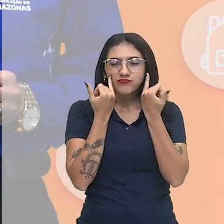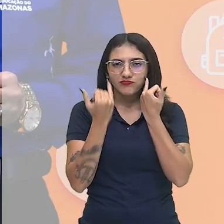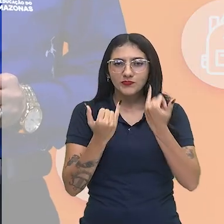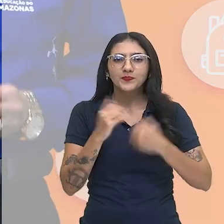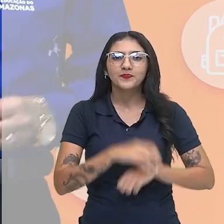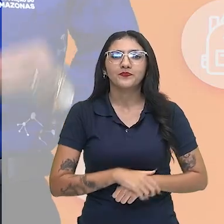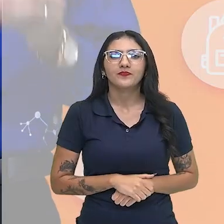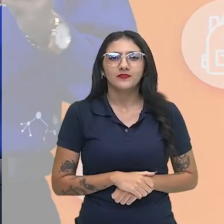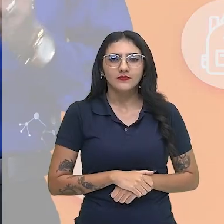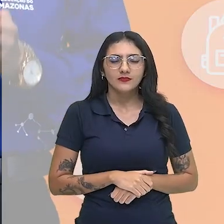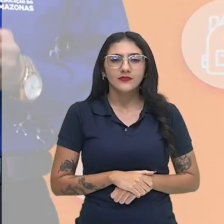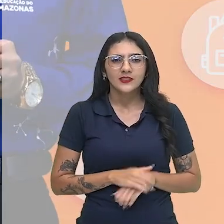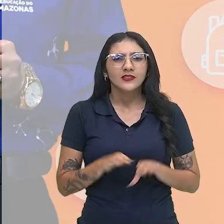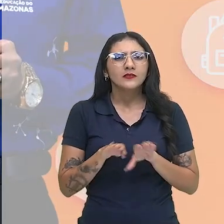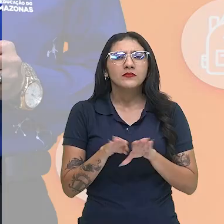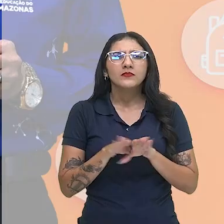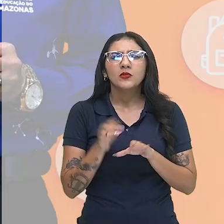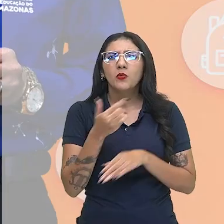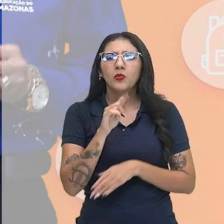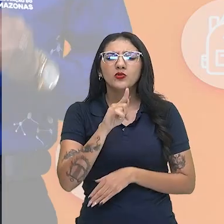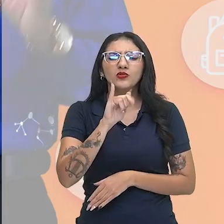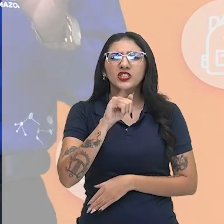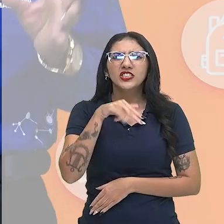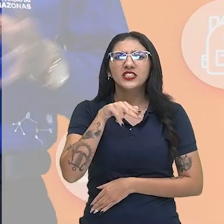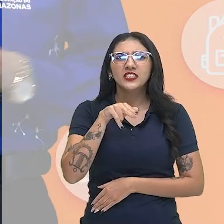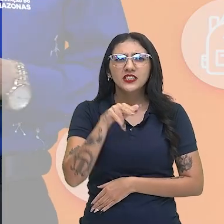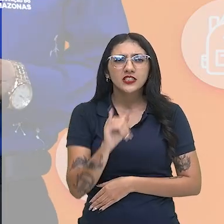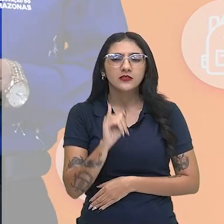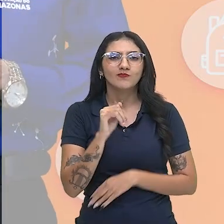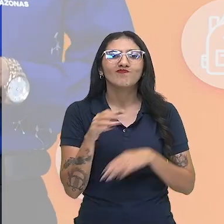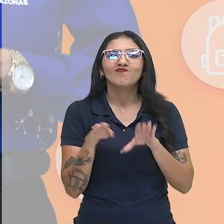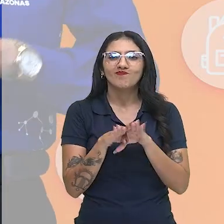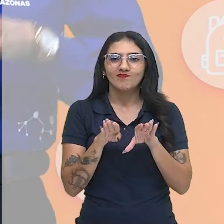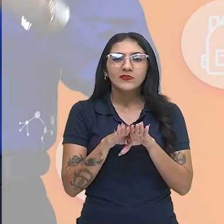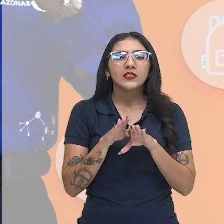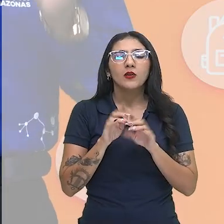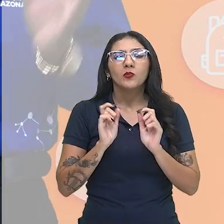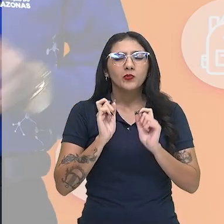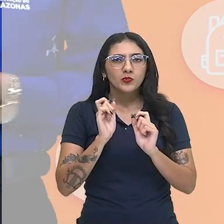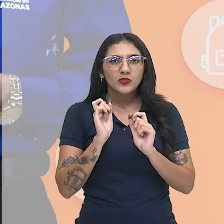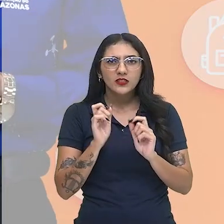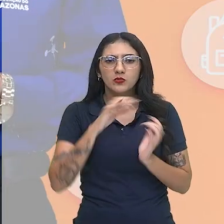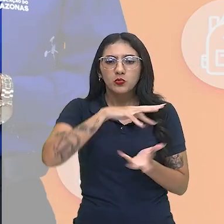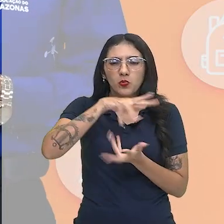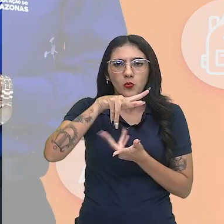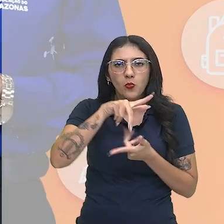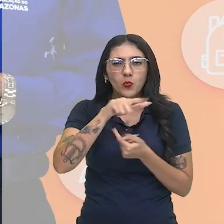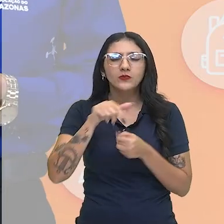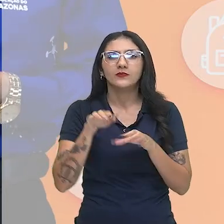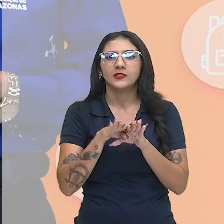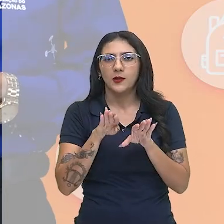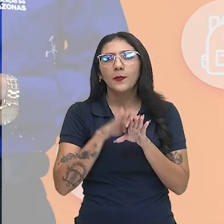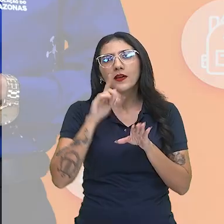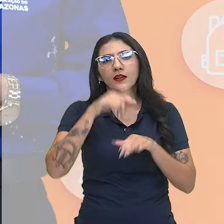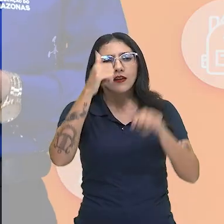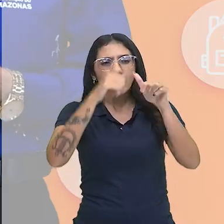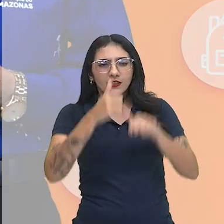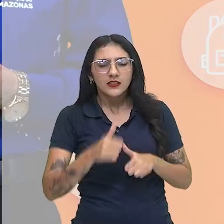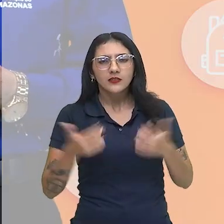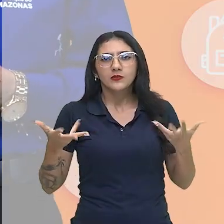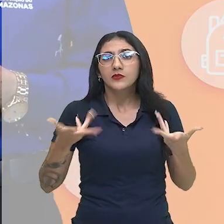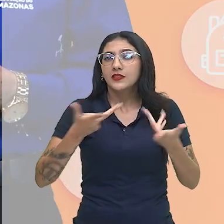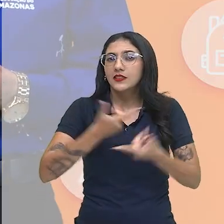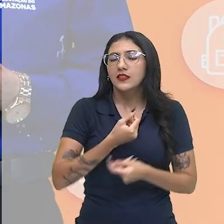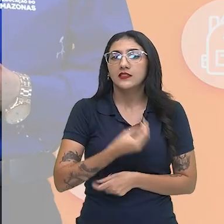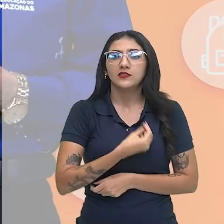de Gini é a mesma coisa, é o índice que mede no mundo todo também a qualidade de vida das pessoas